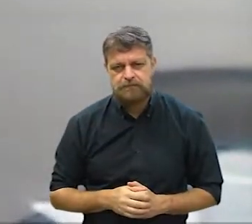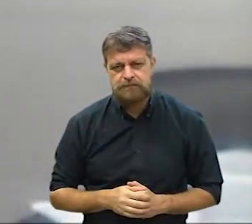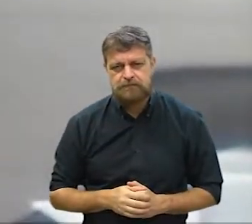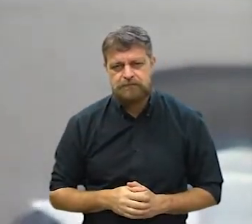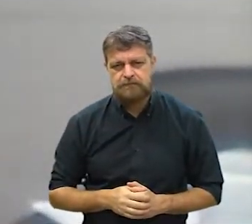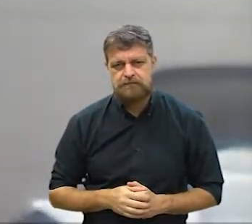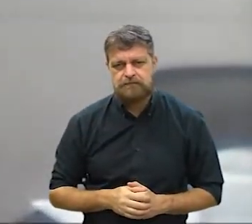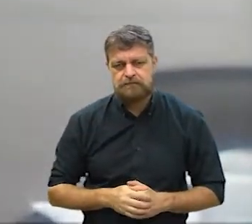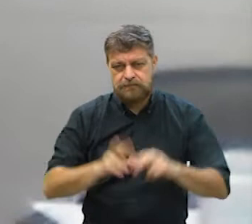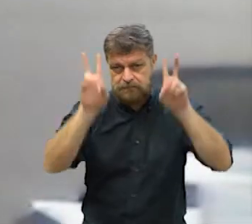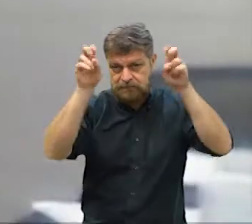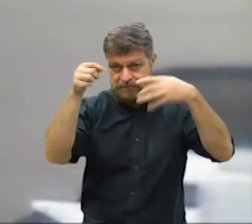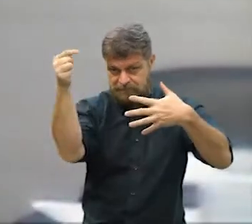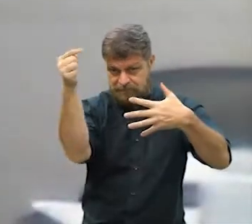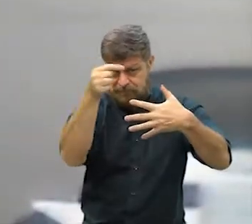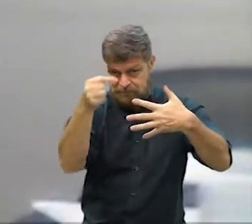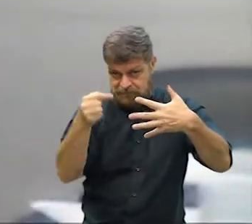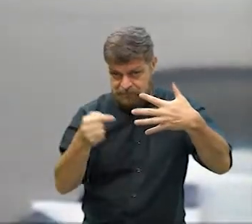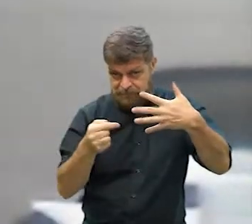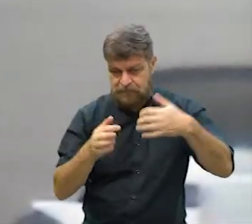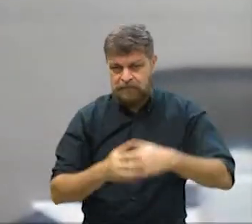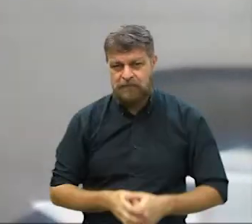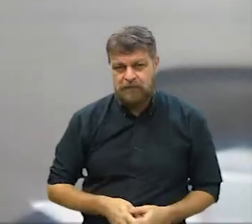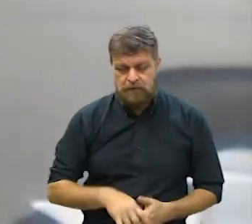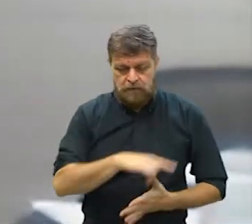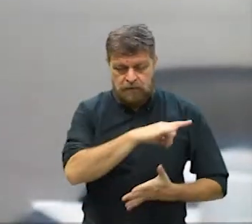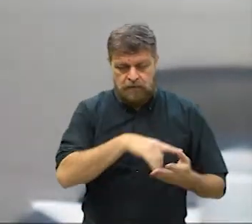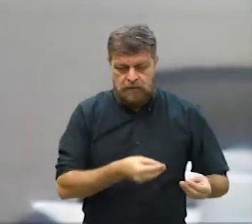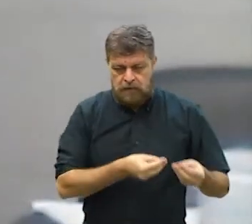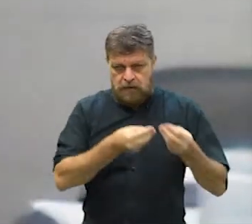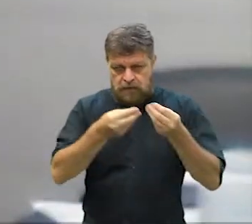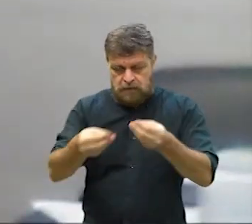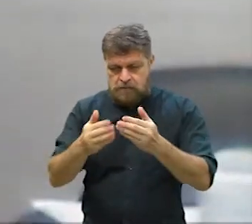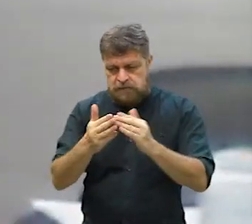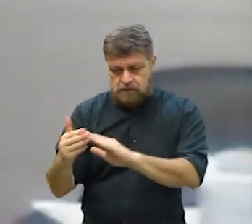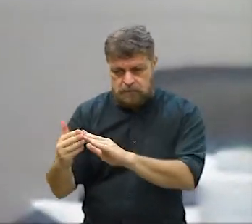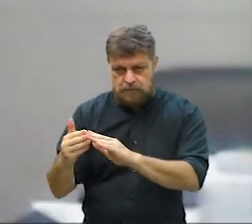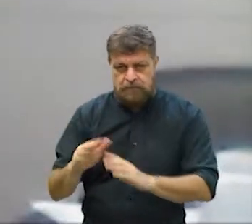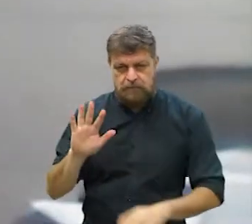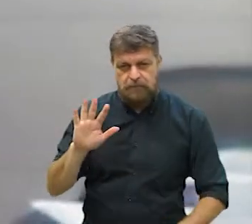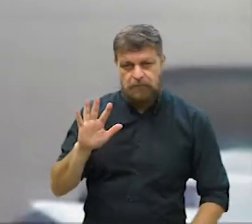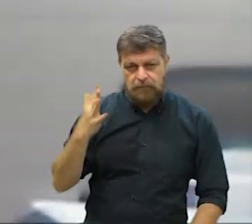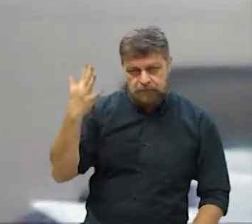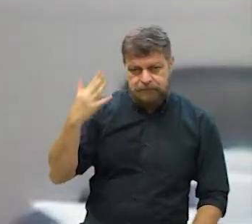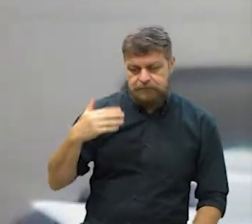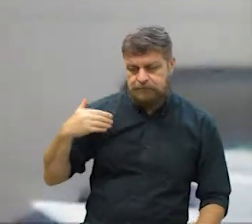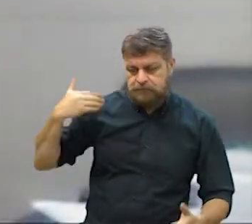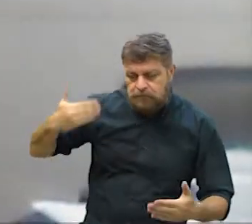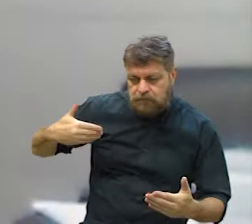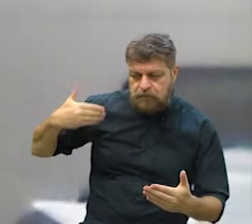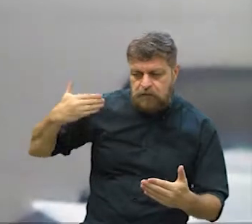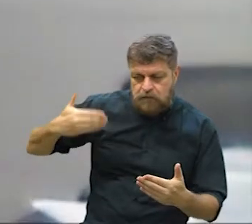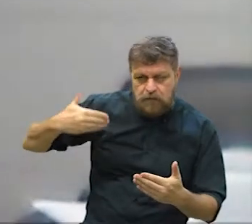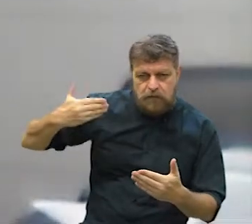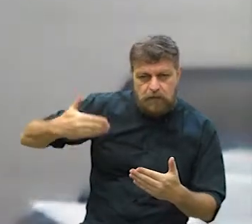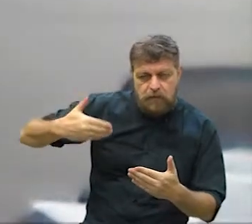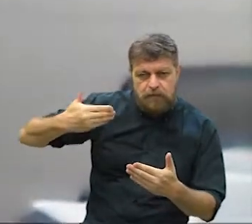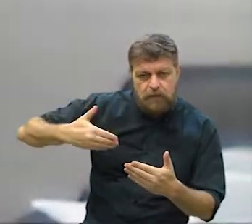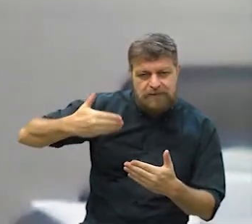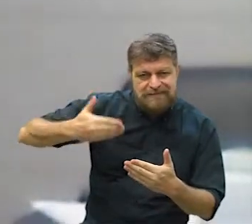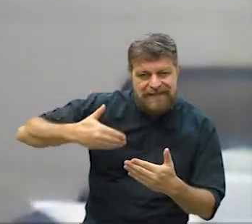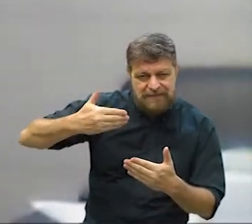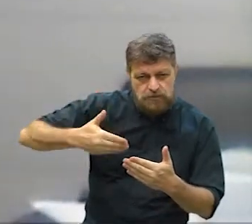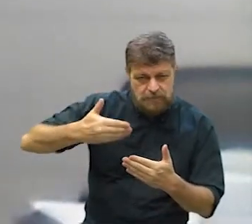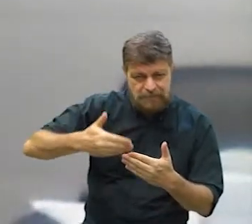quero falar algumas premissas. A regularização fundiária decorre de um processo